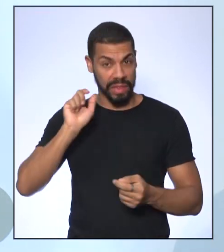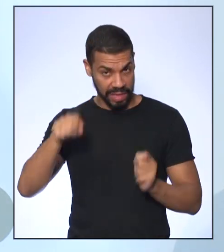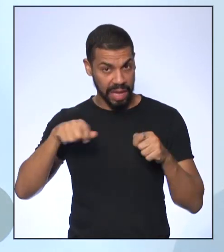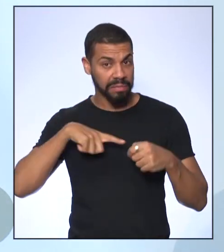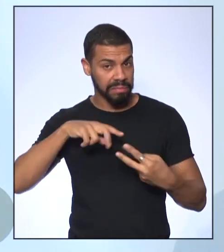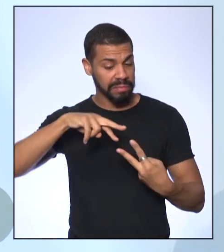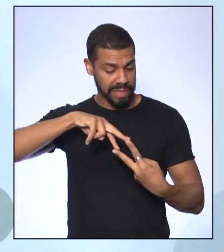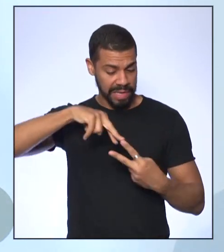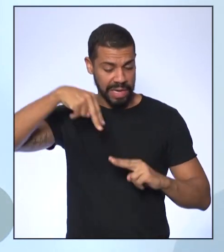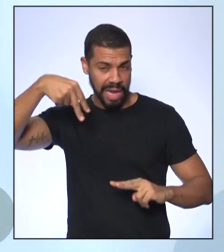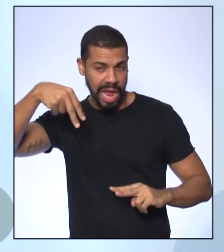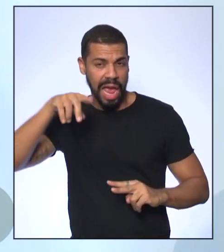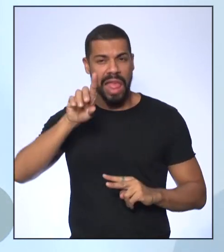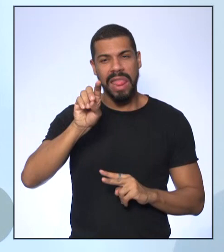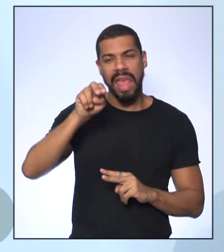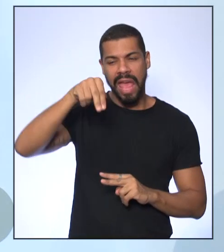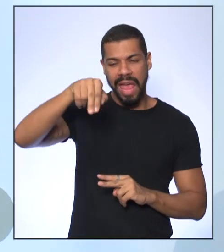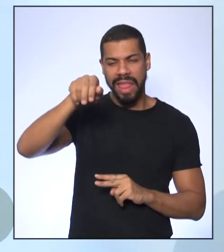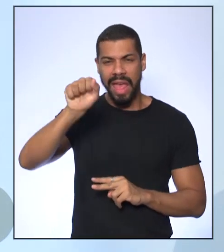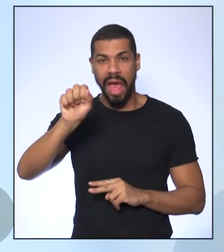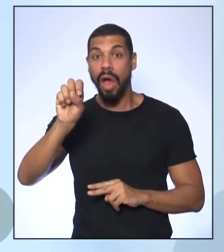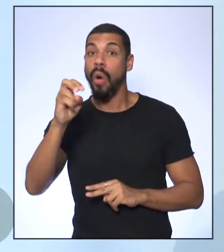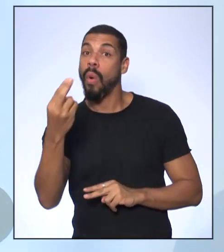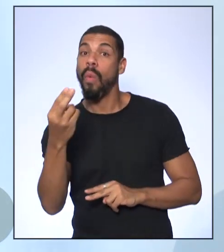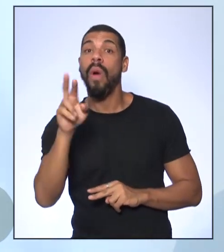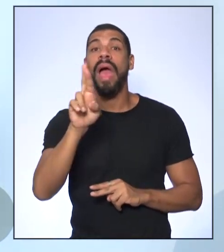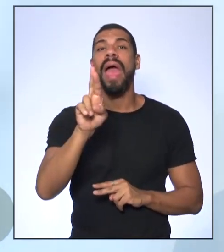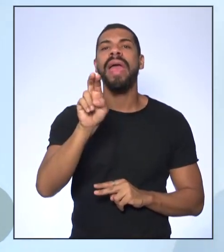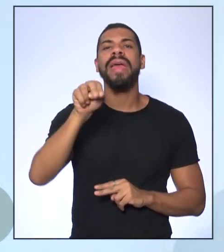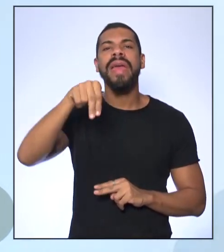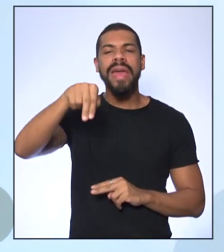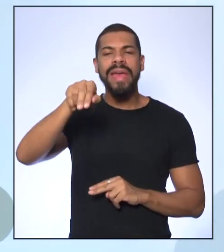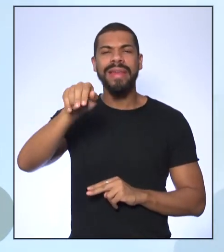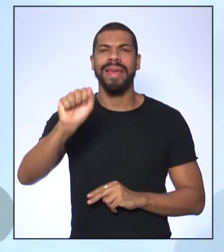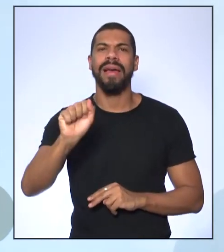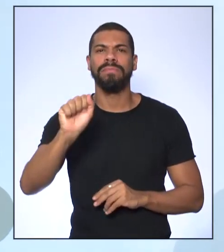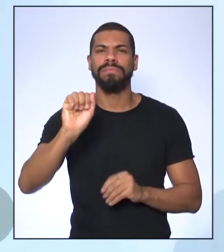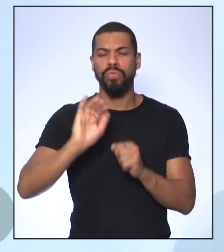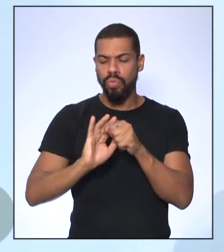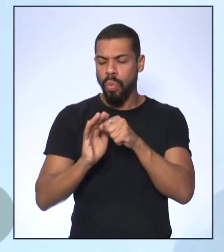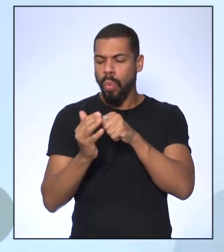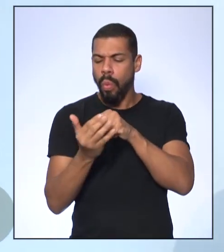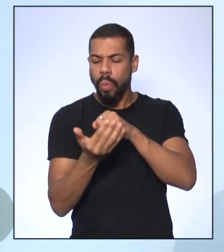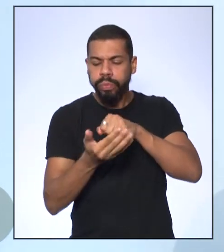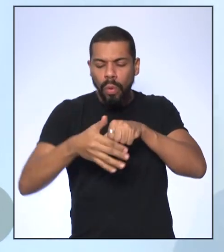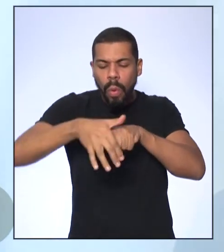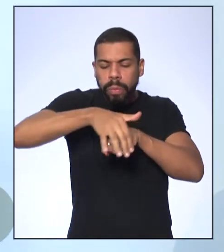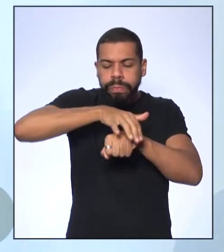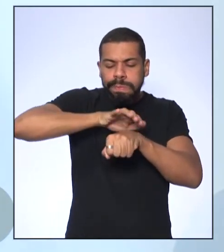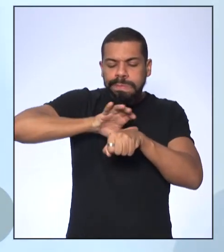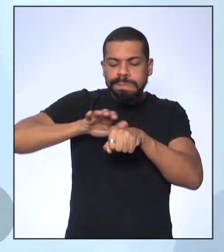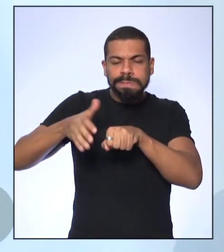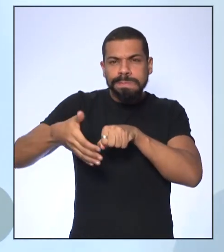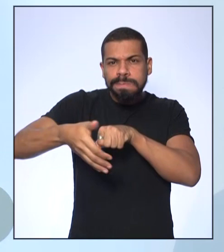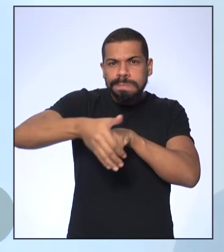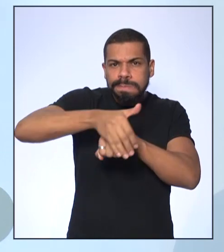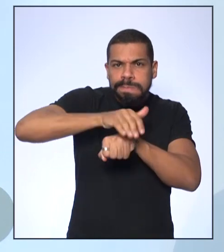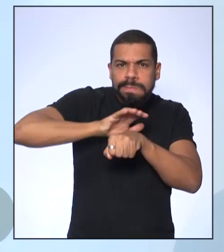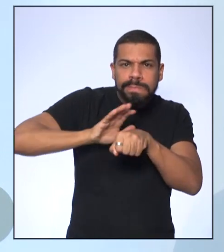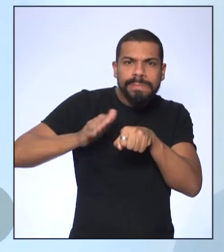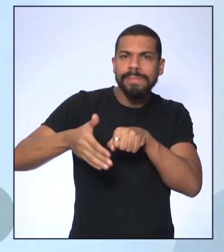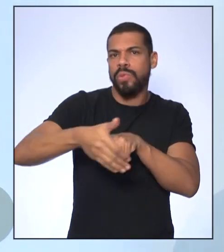ou RNA, sempre os vírus têm ou DNA ou RNA, e tem uma cápsula proteica que envolve isso, tá? Ele não vai